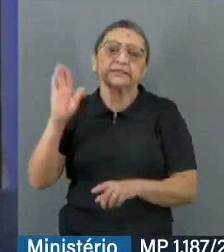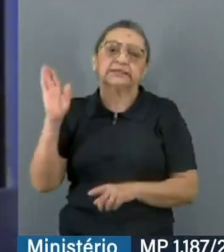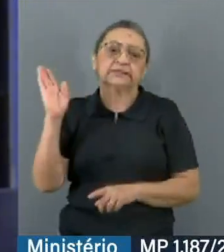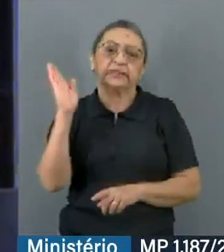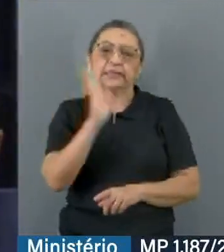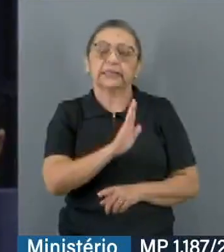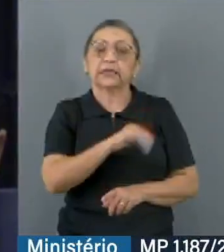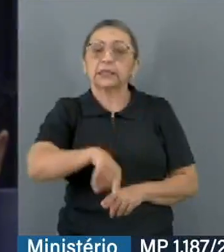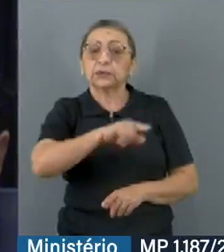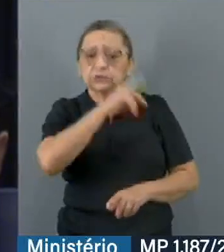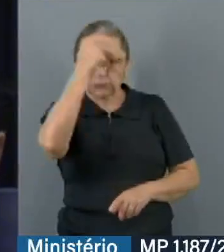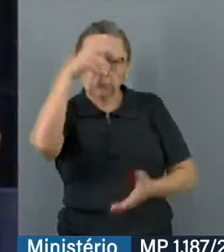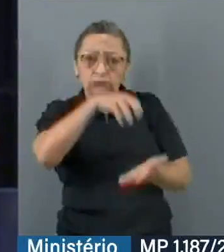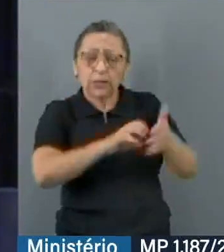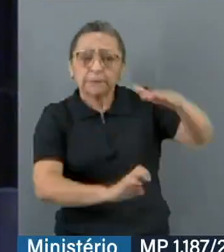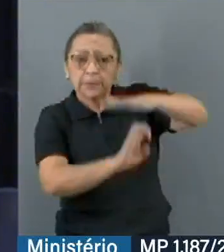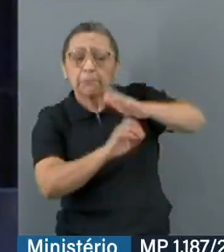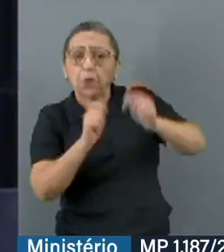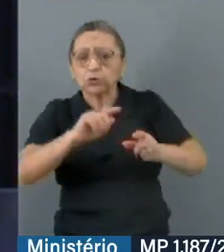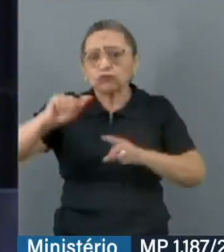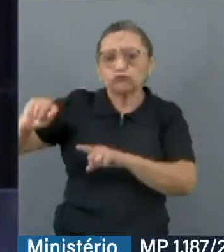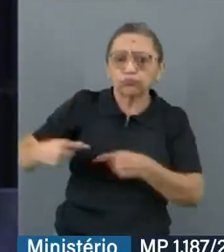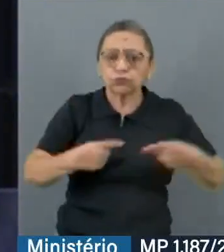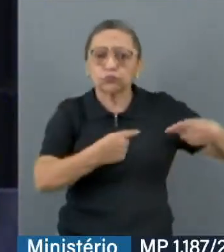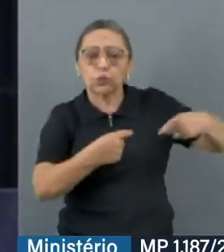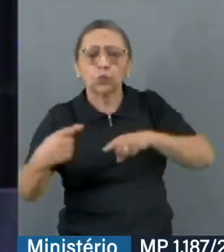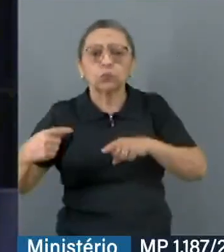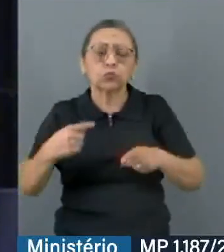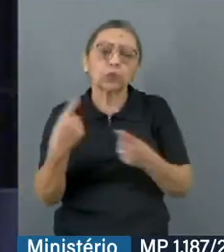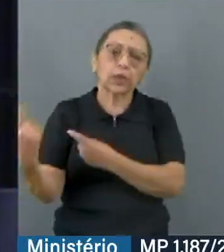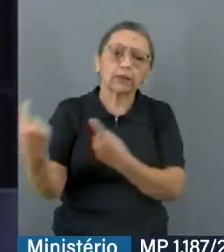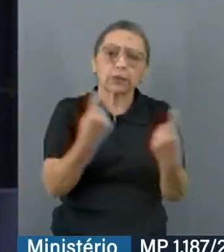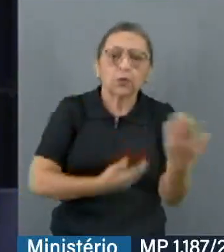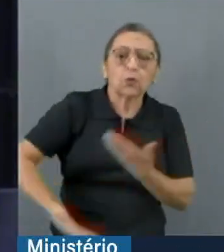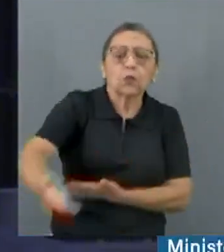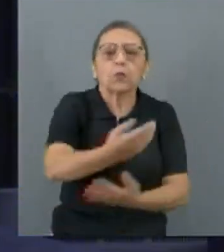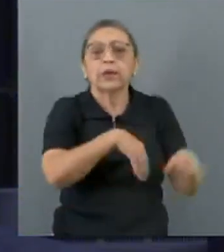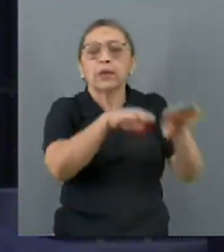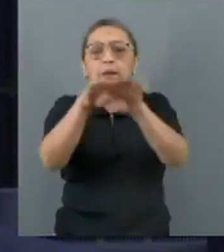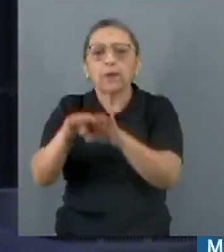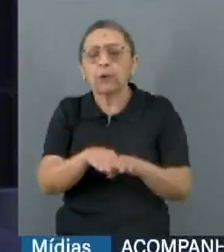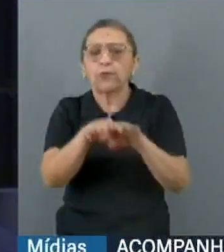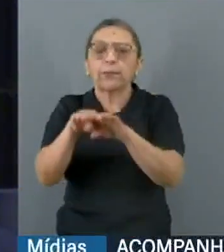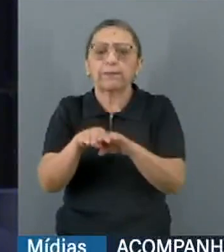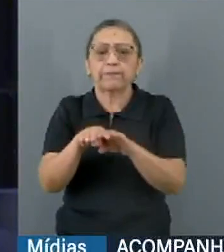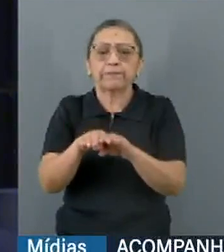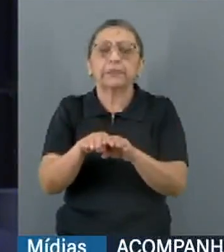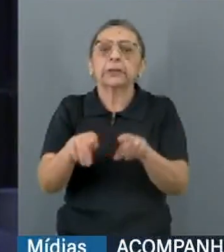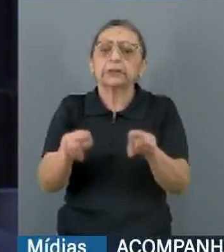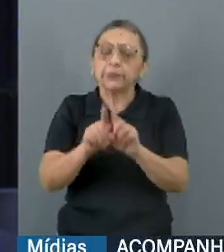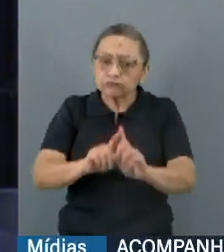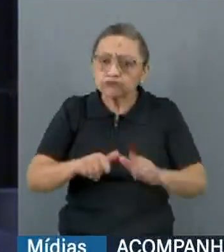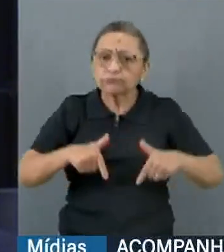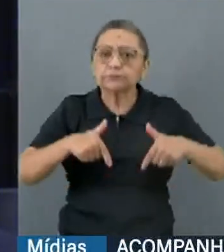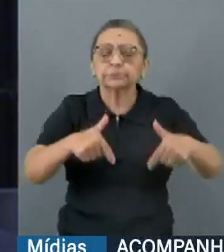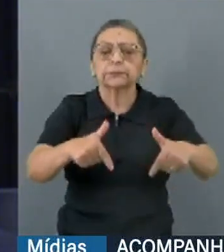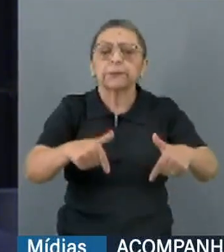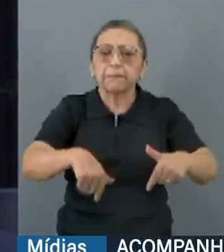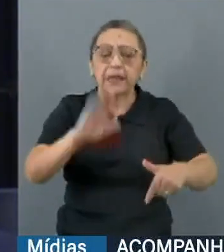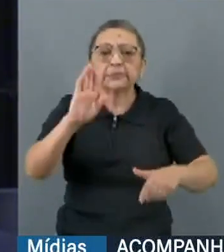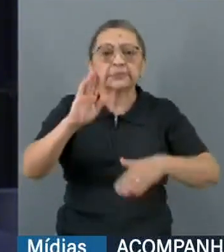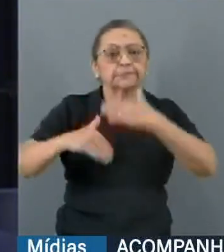que os empresários possam concorrer entre si em igualdade de condições e em busca de